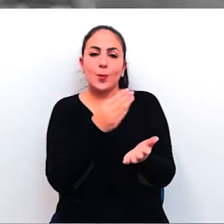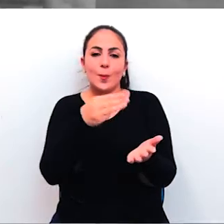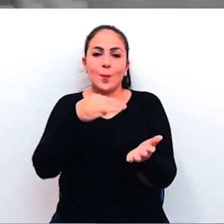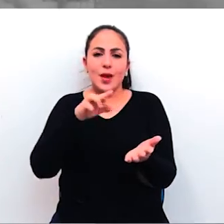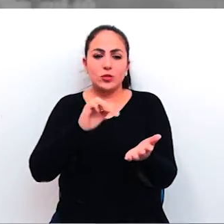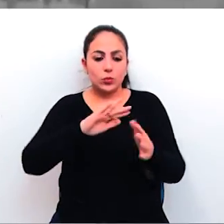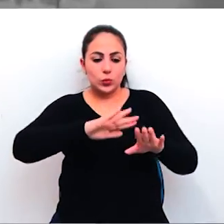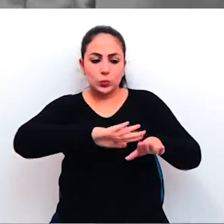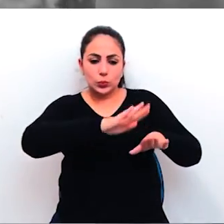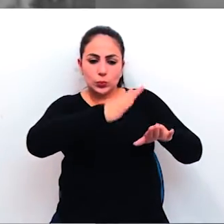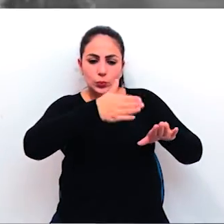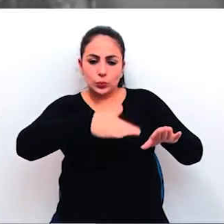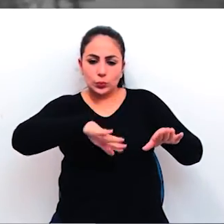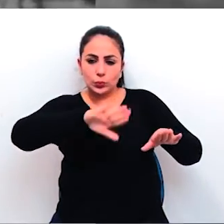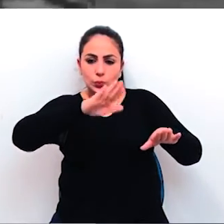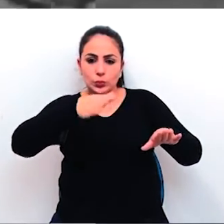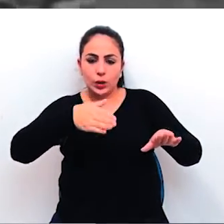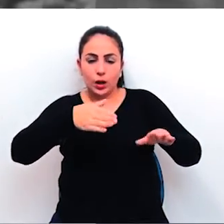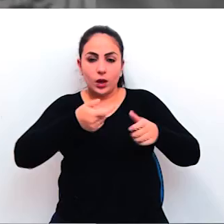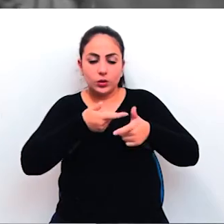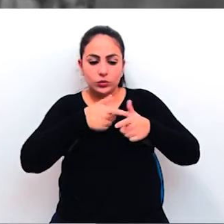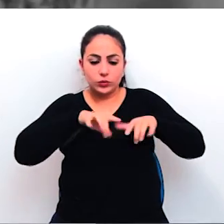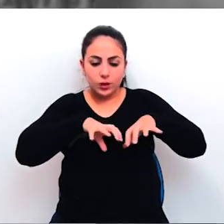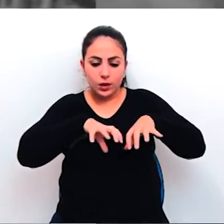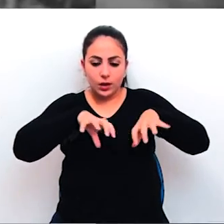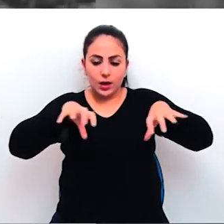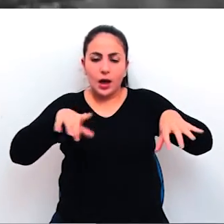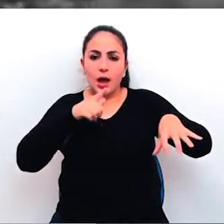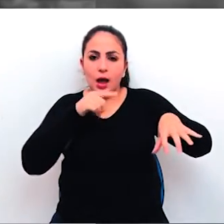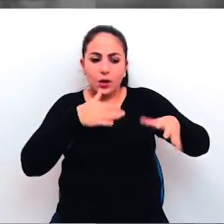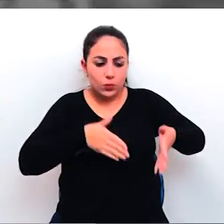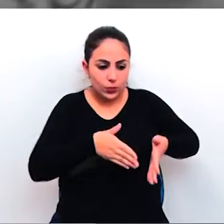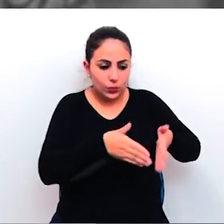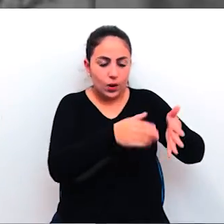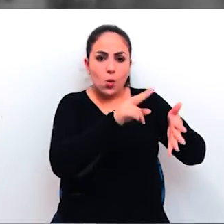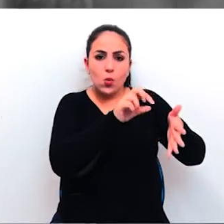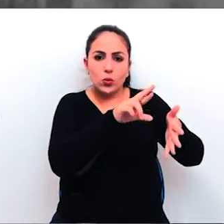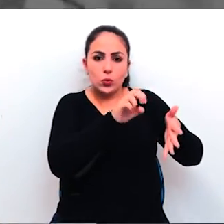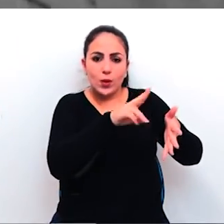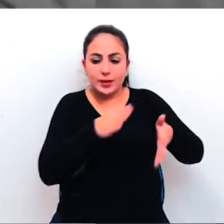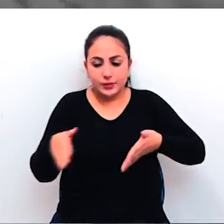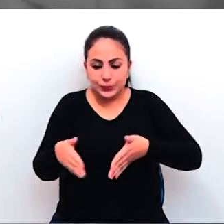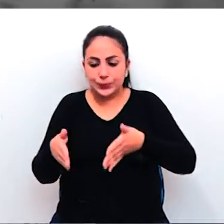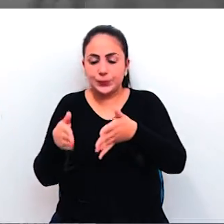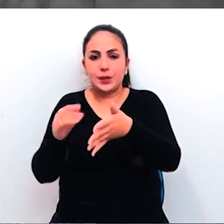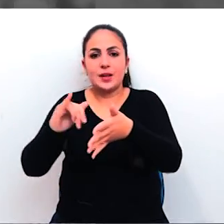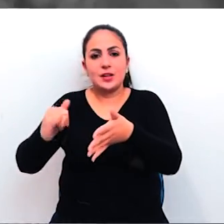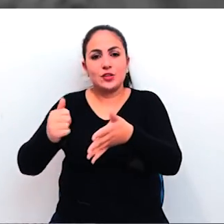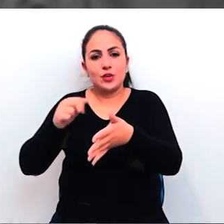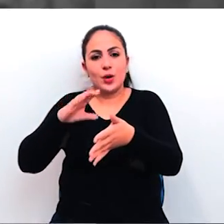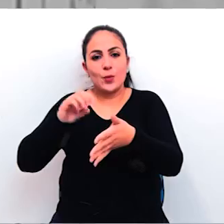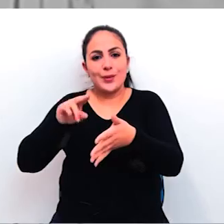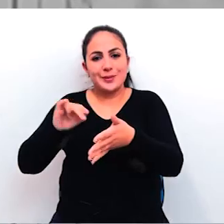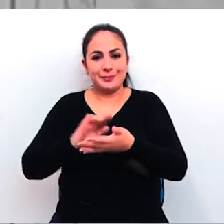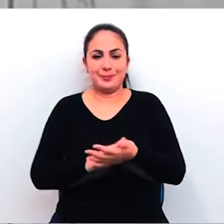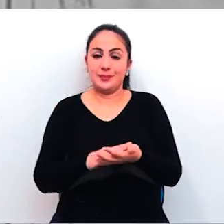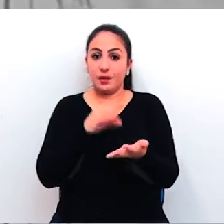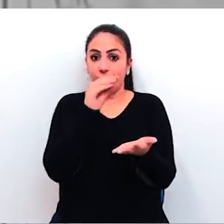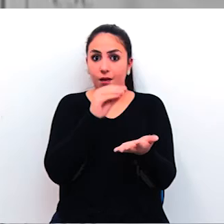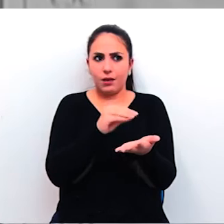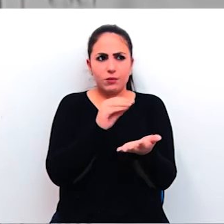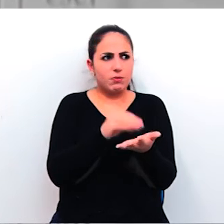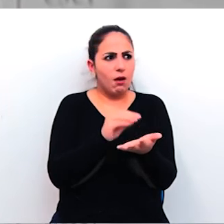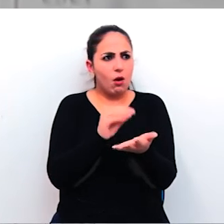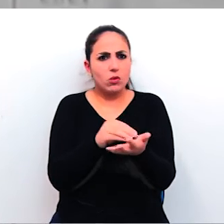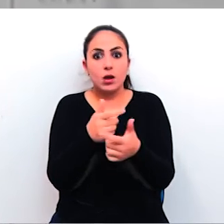a elevação do solo criou um divisor de águas das bacias dos rios uruguai jacuí e à ausência